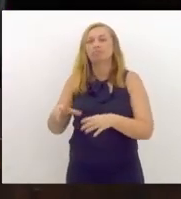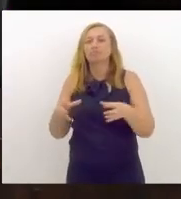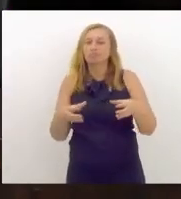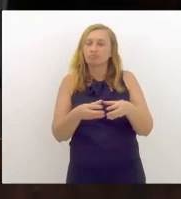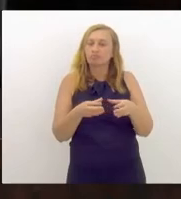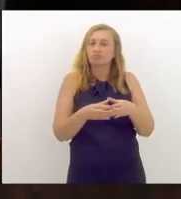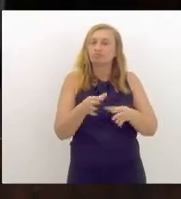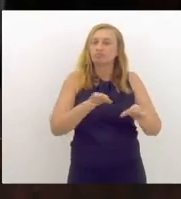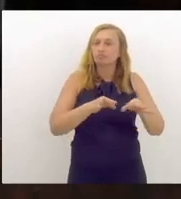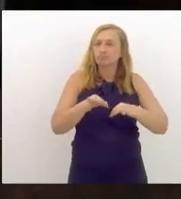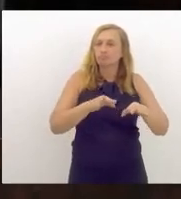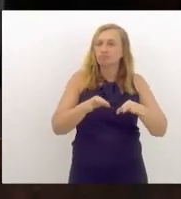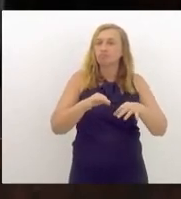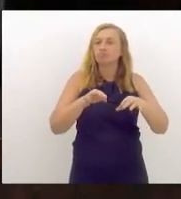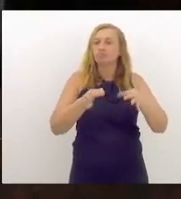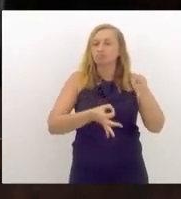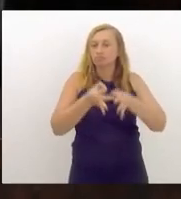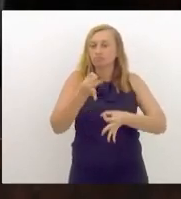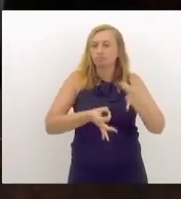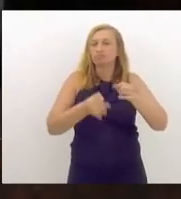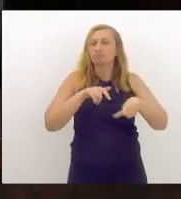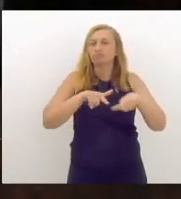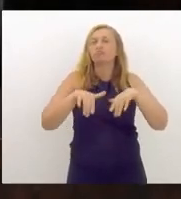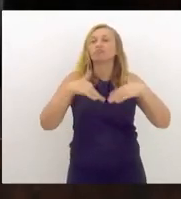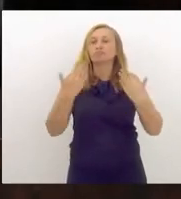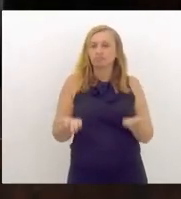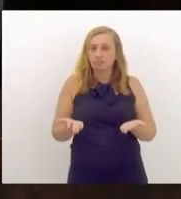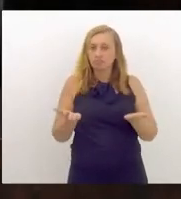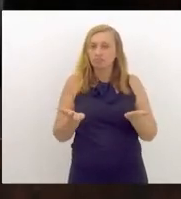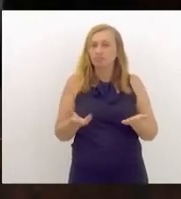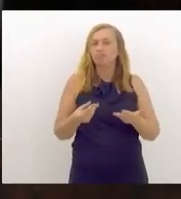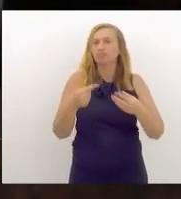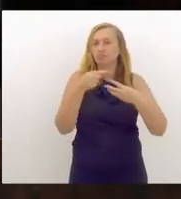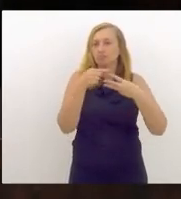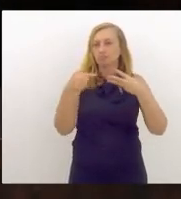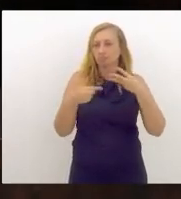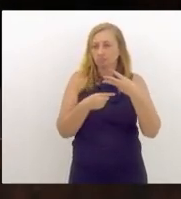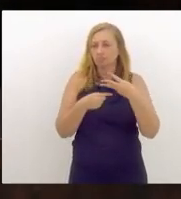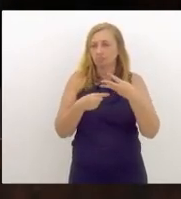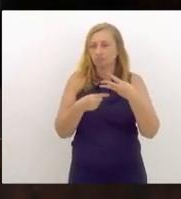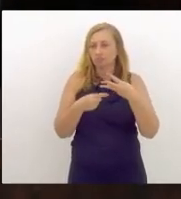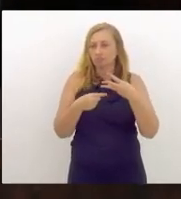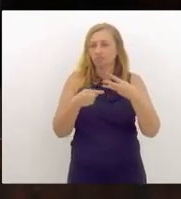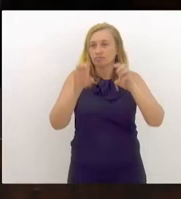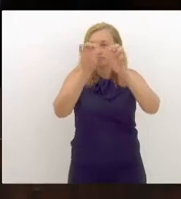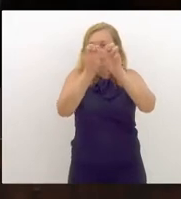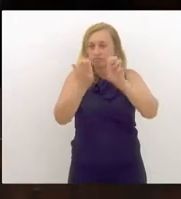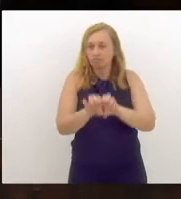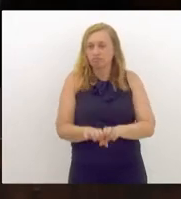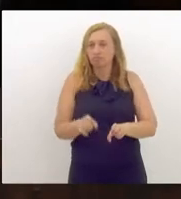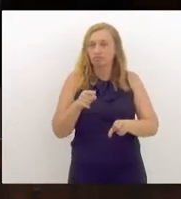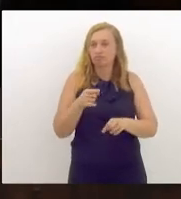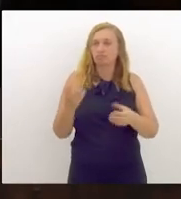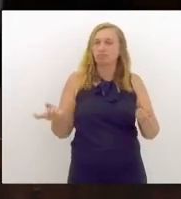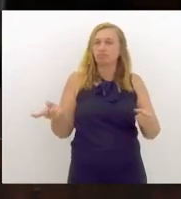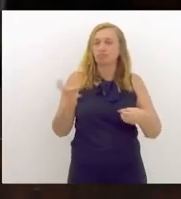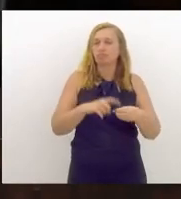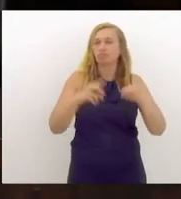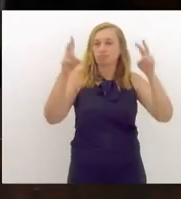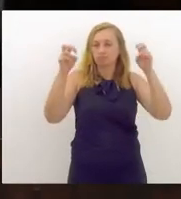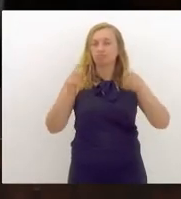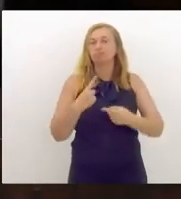de Justiça do Trabalho Então temos três né três estruturas lá voltadas para esse tema